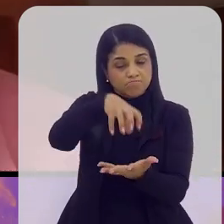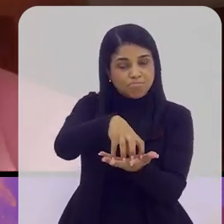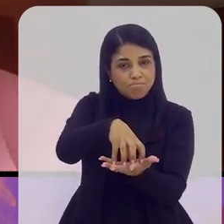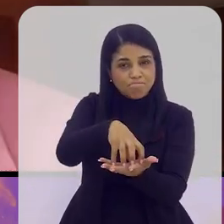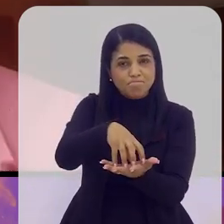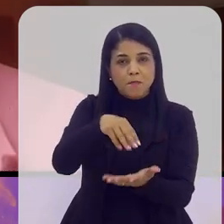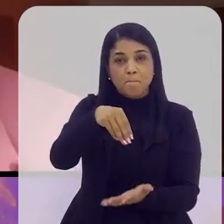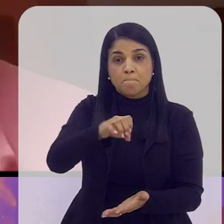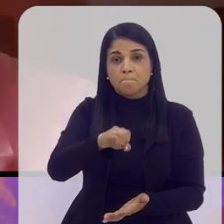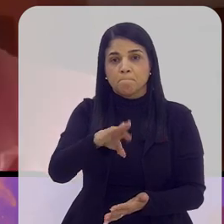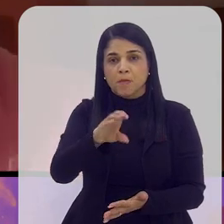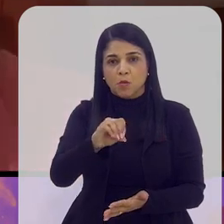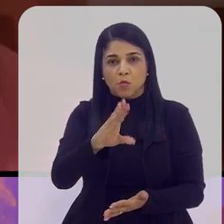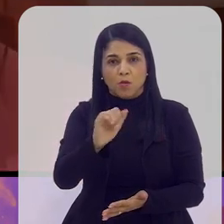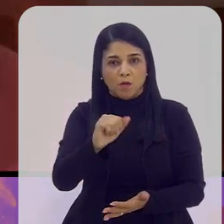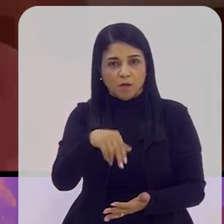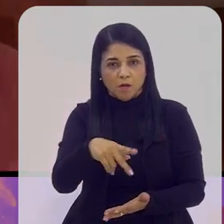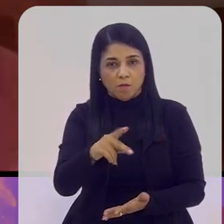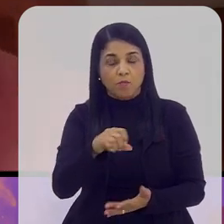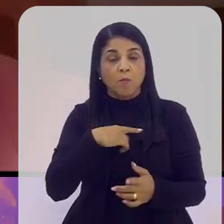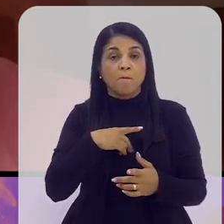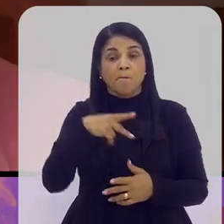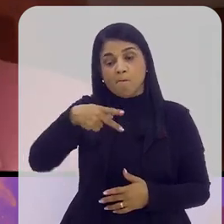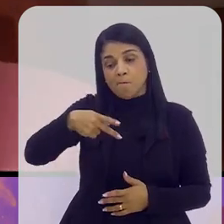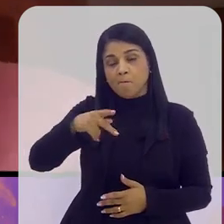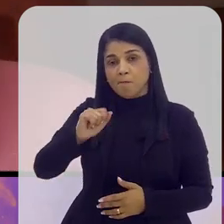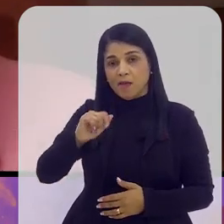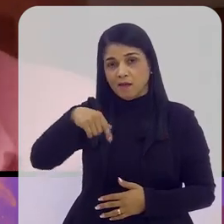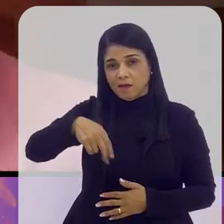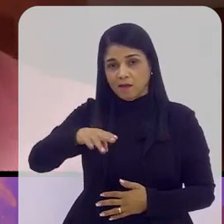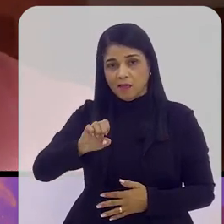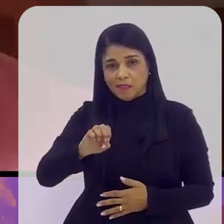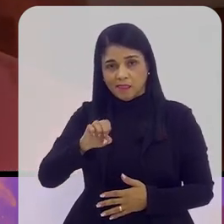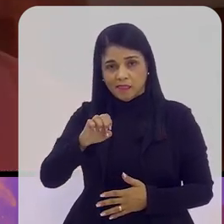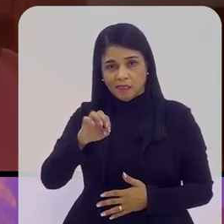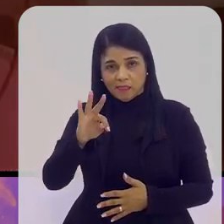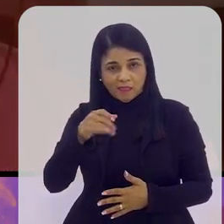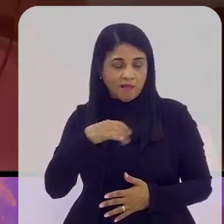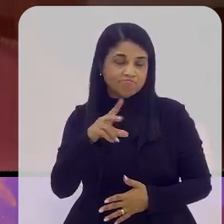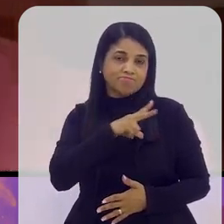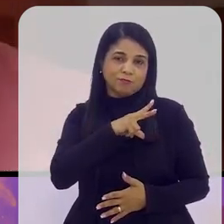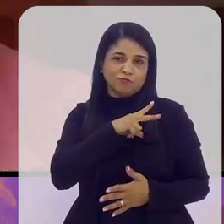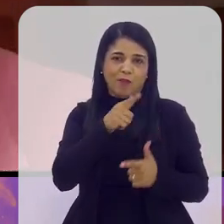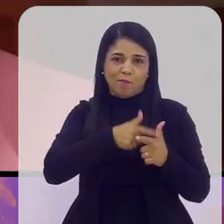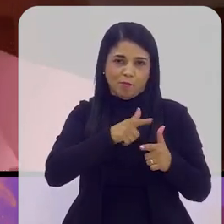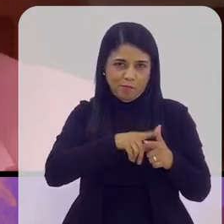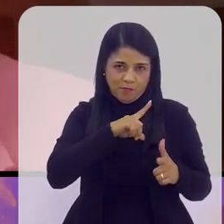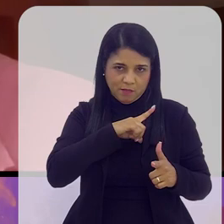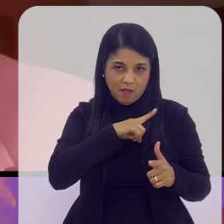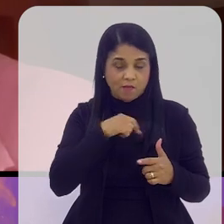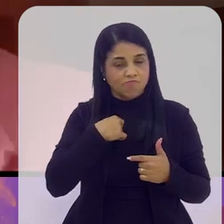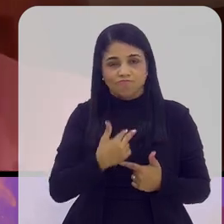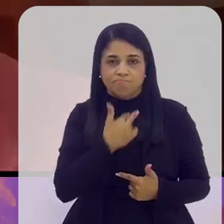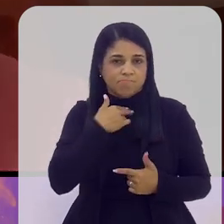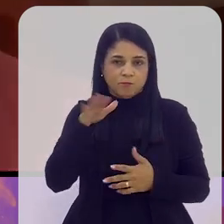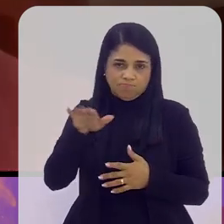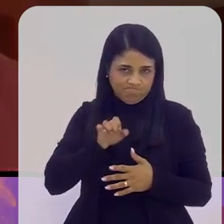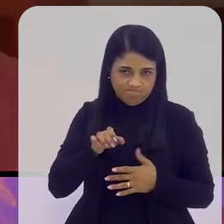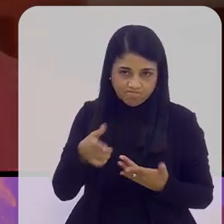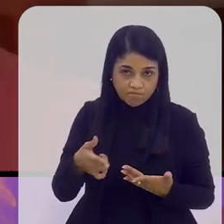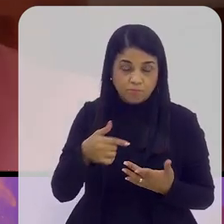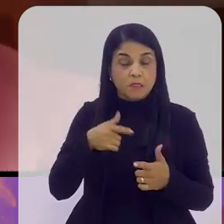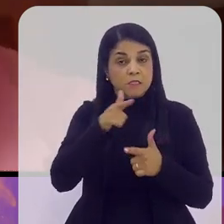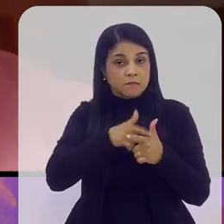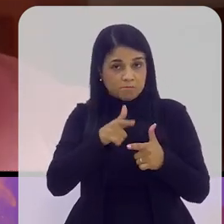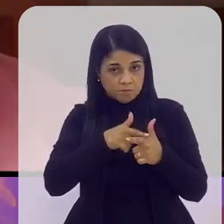do meio-campo, né? E o Paquetá está resolvendo seus problemas particulares. Então, enquanto isso estiver acontecendo, não vai poder ser convocado. Acho que nós temos um